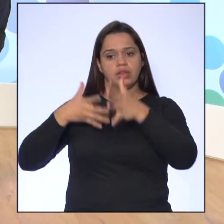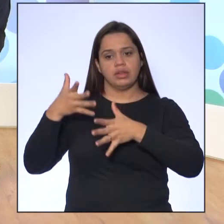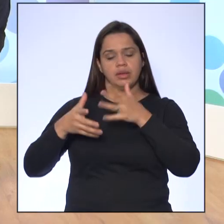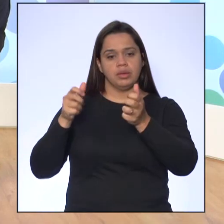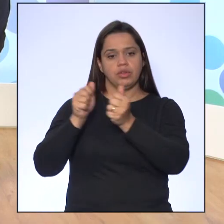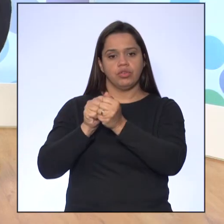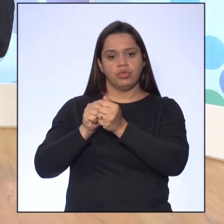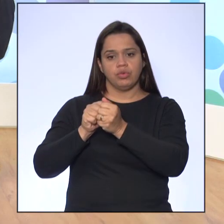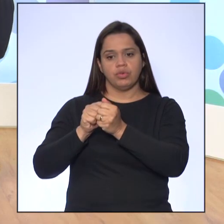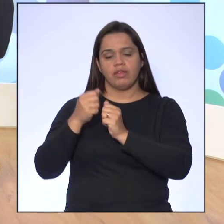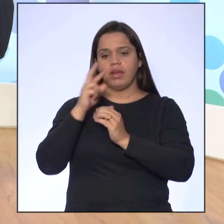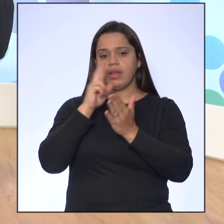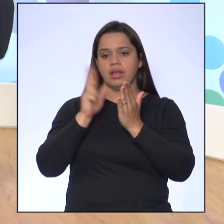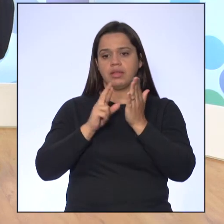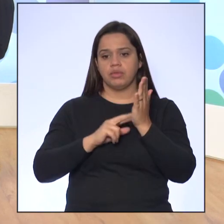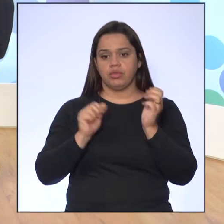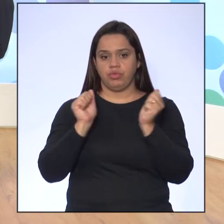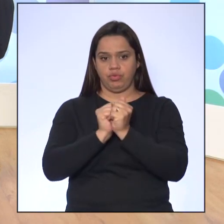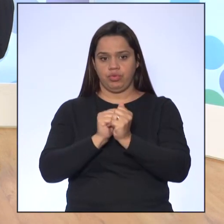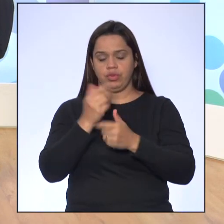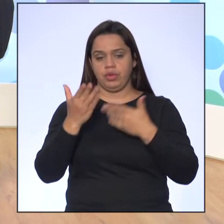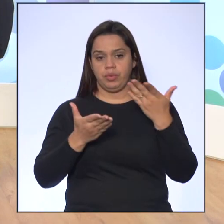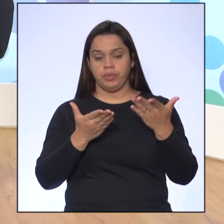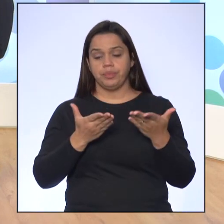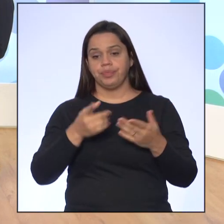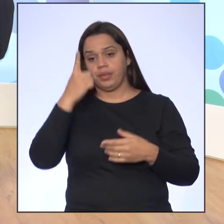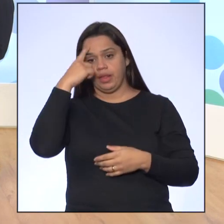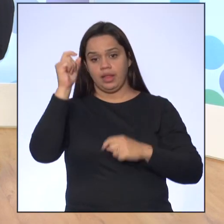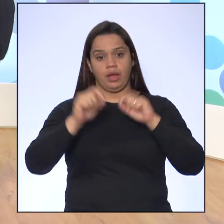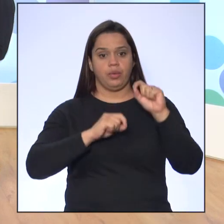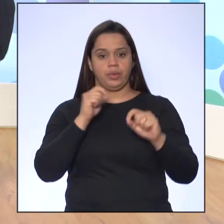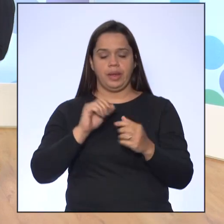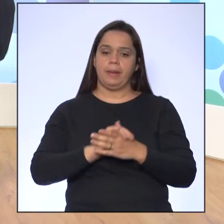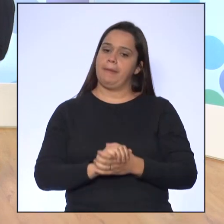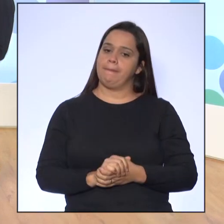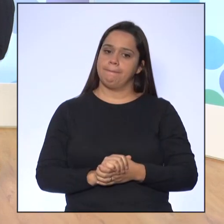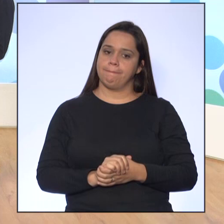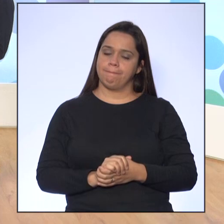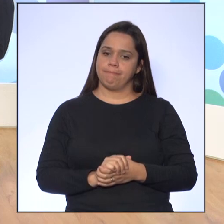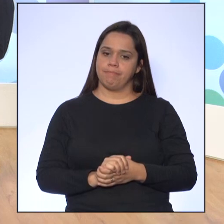passo passo a passo. Então, assim, vamos lá. a ideia é a seguinte, né? Então, se eu olhar aqui,